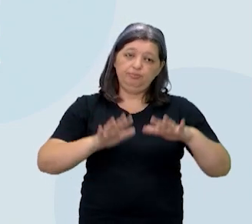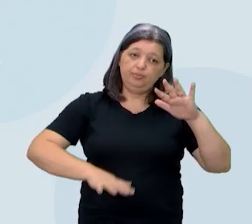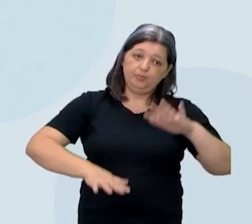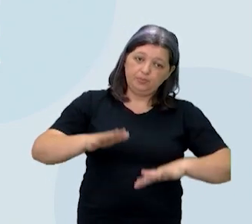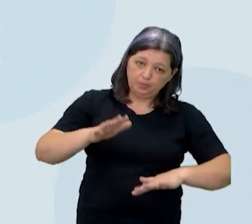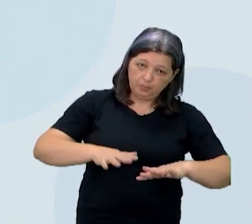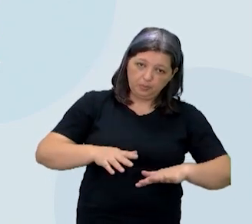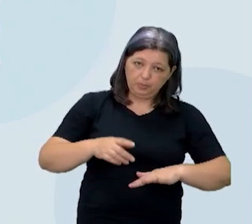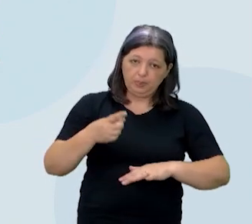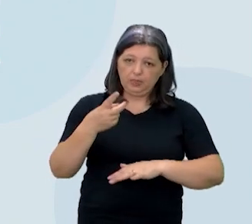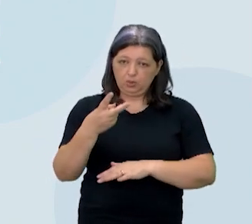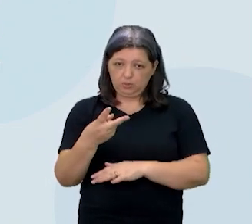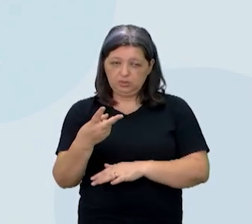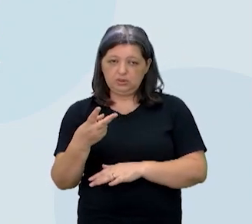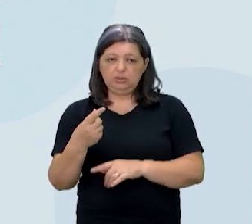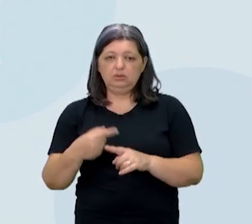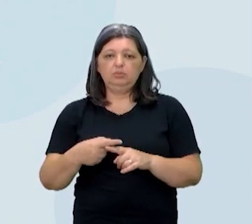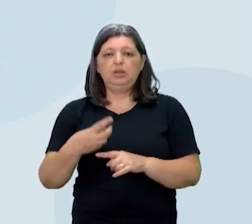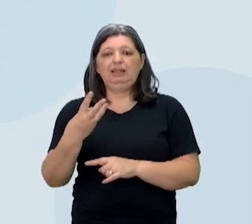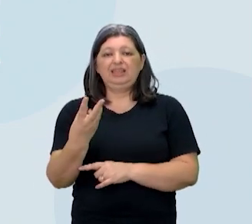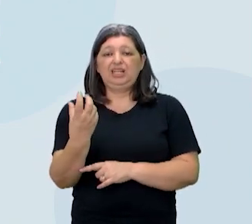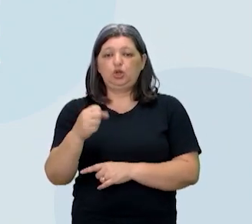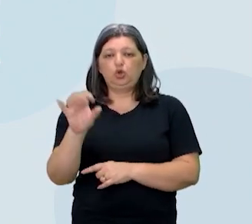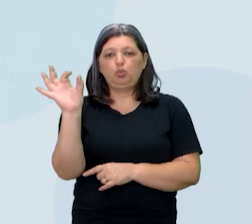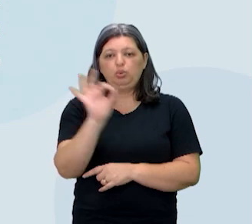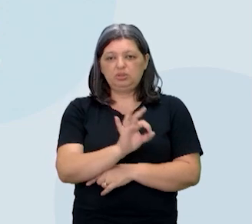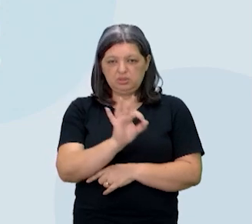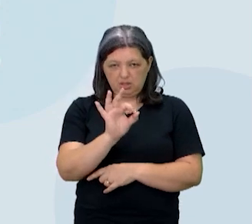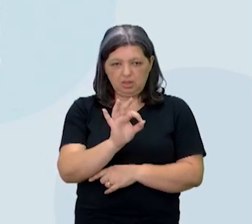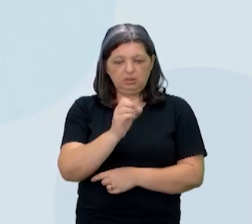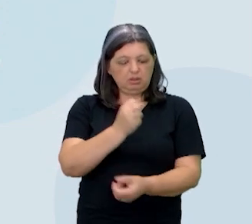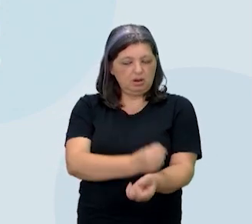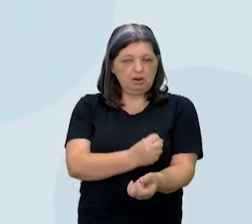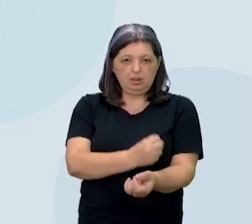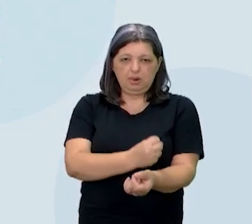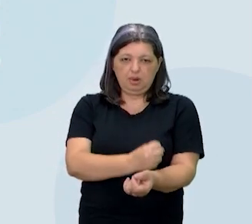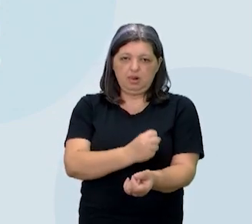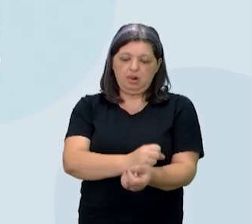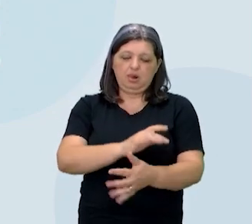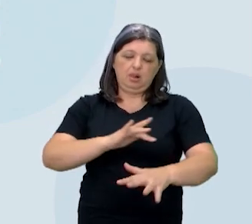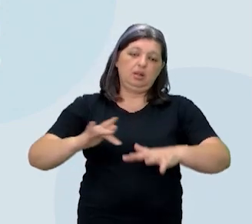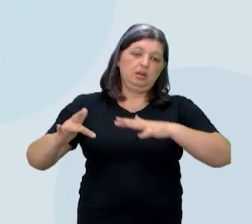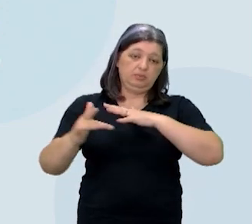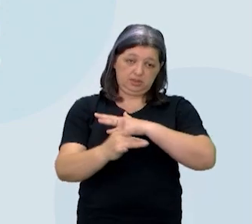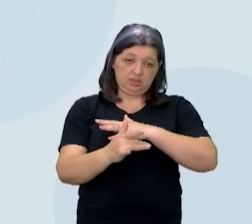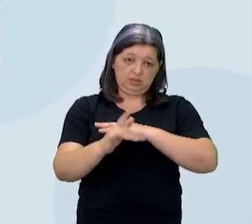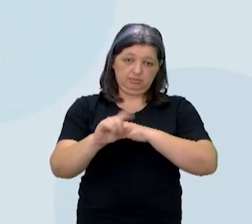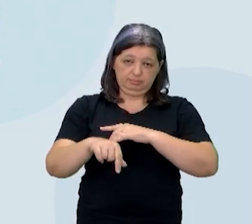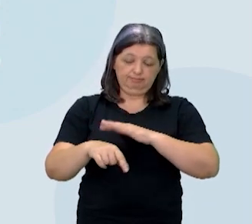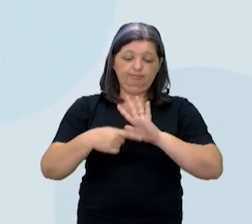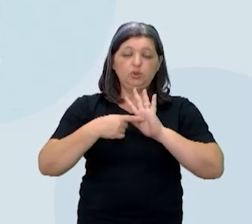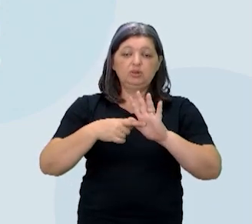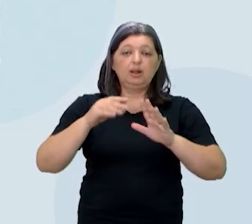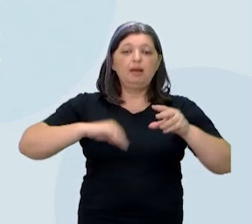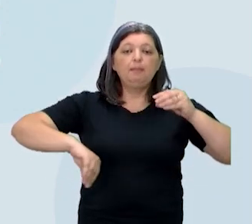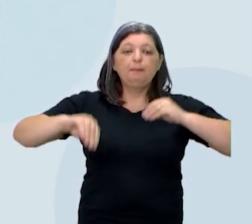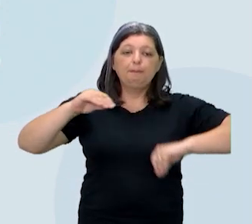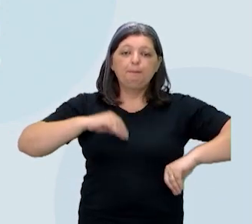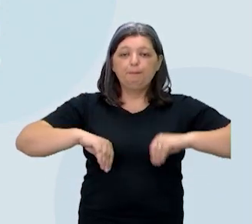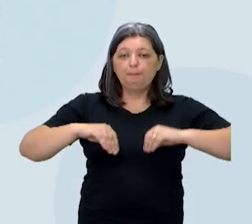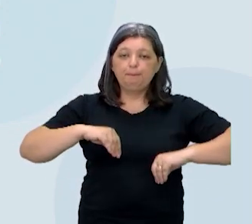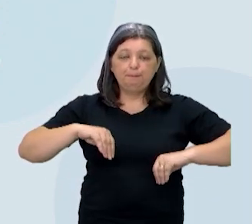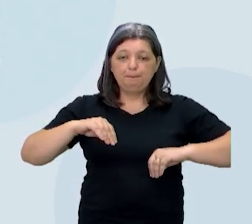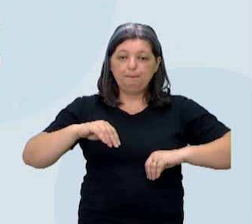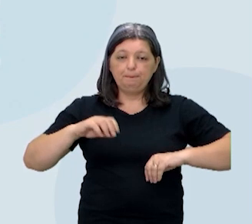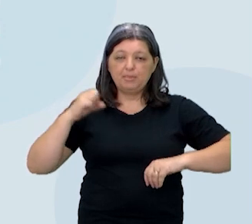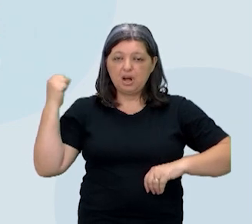moderados e 38% dos que fazem uso intenso de mídias sociais mostraram sinais de depressão mais